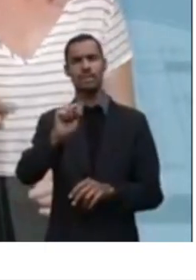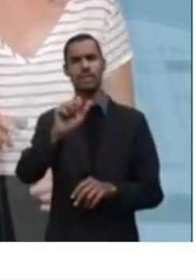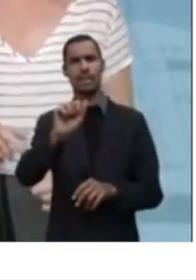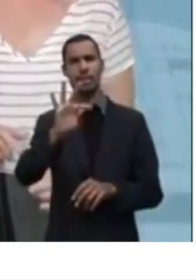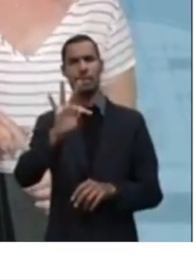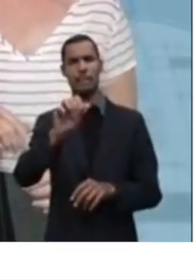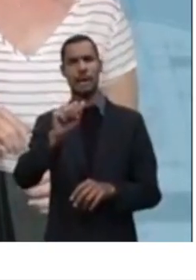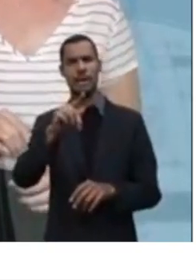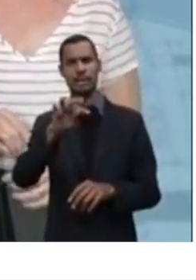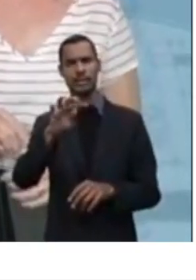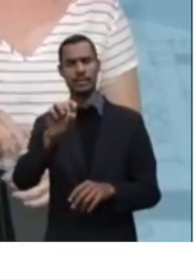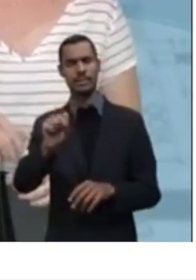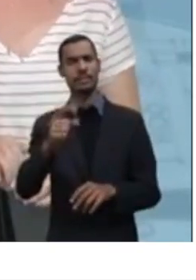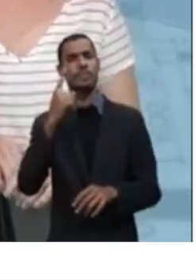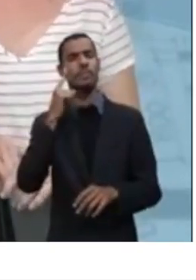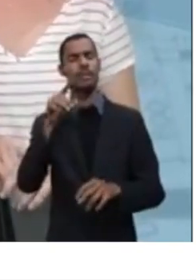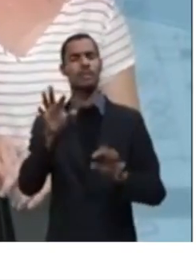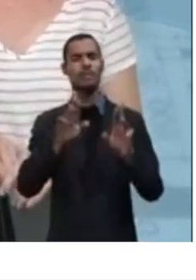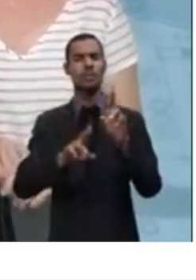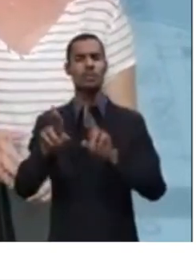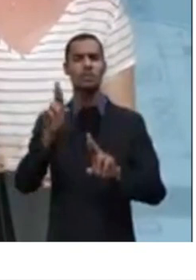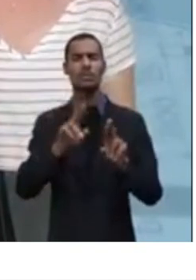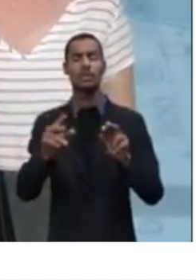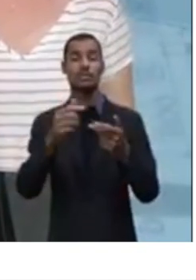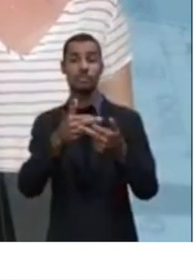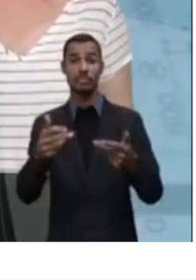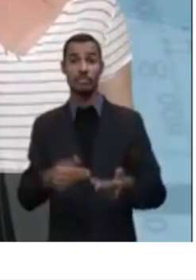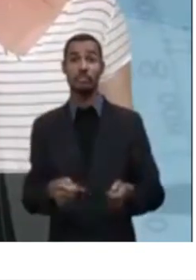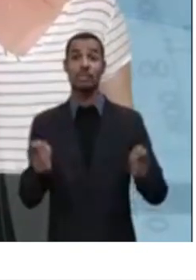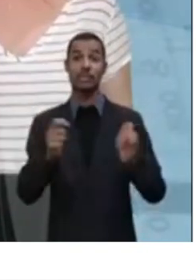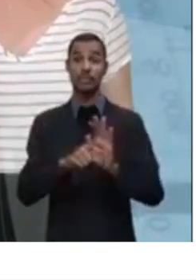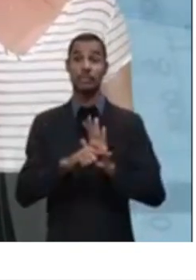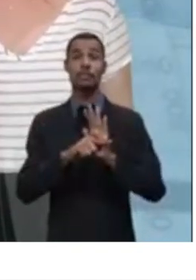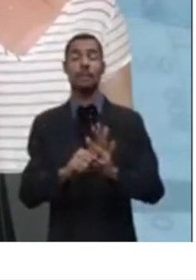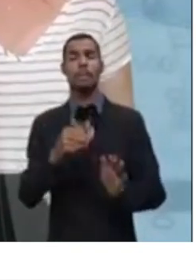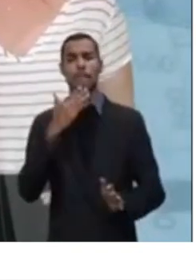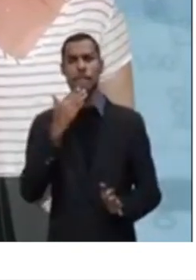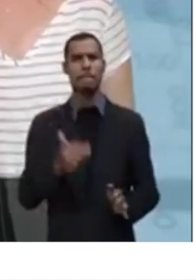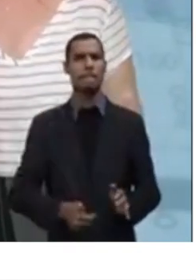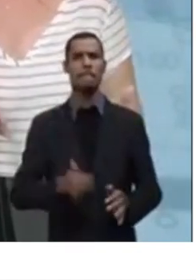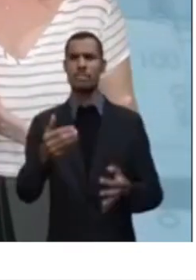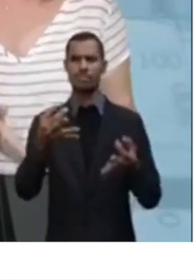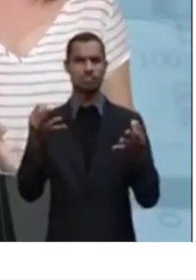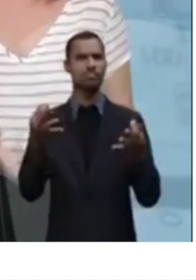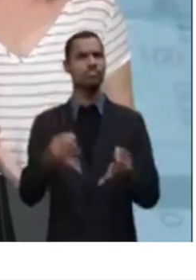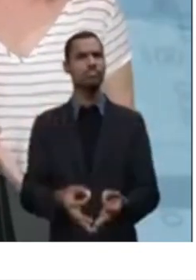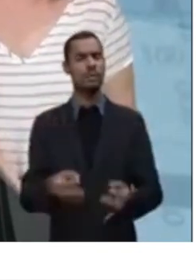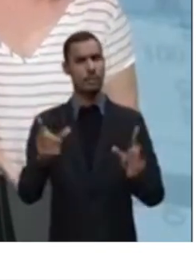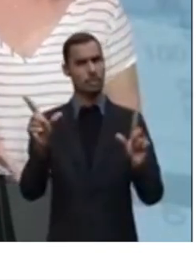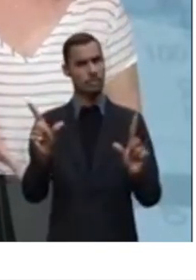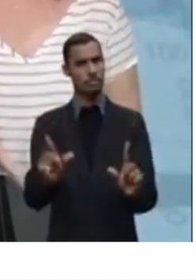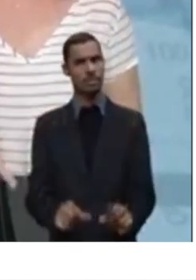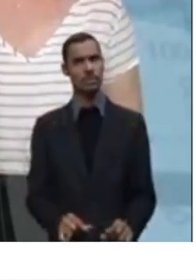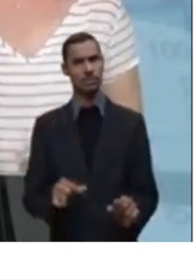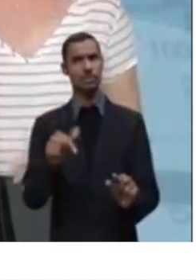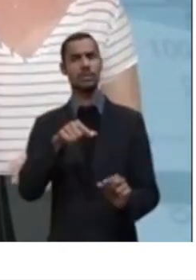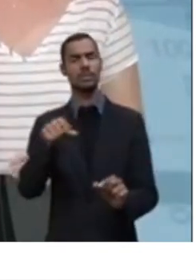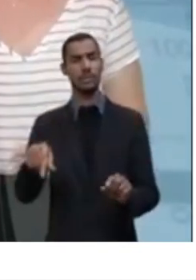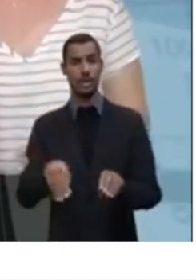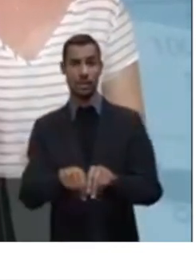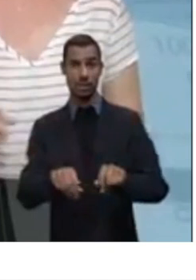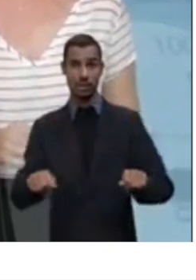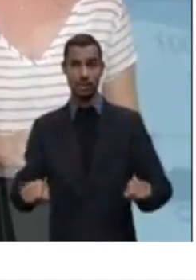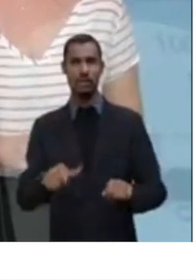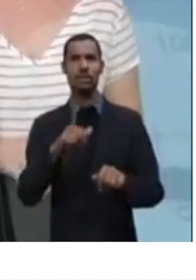o profissional deve buscar geometrias de base que proporcionem uma tensão solicitante menor que a tensão admissível do